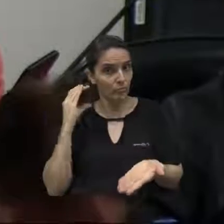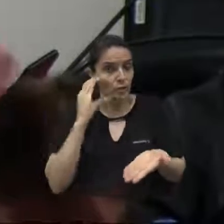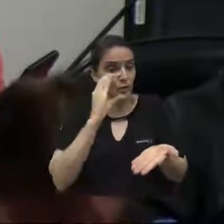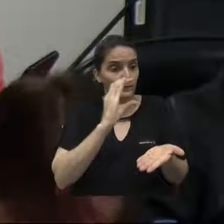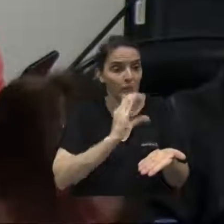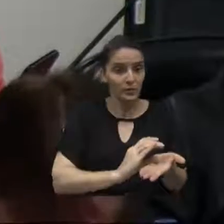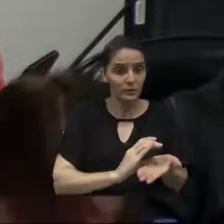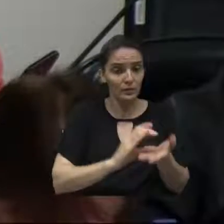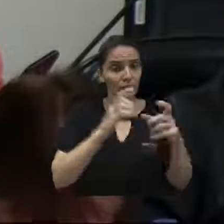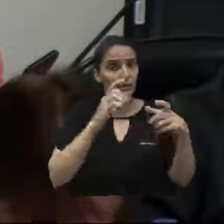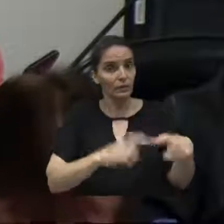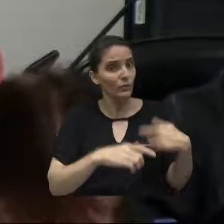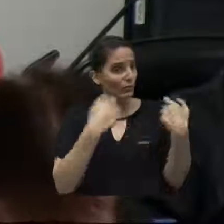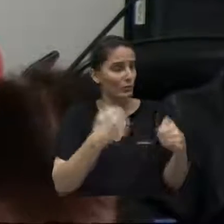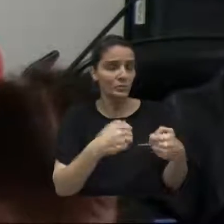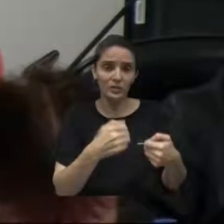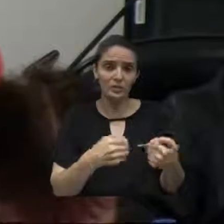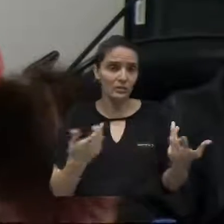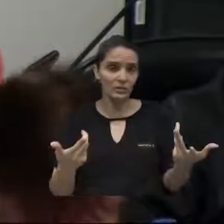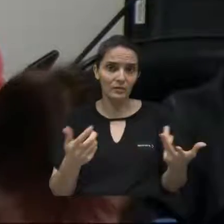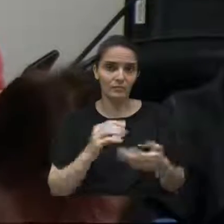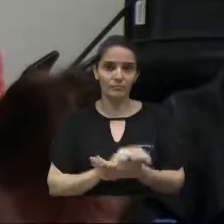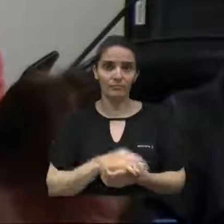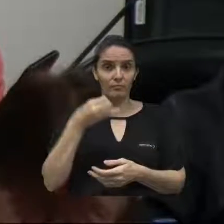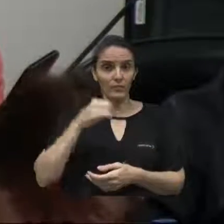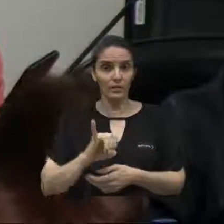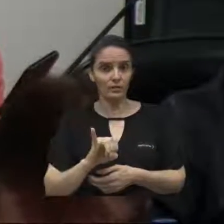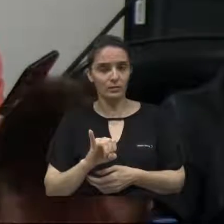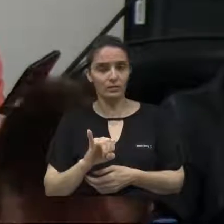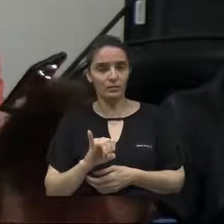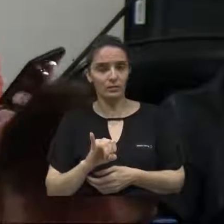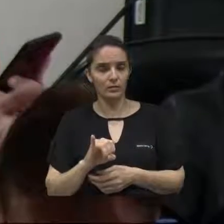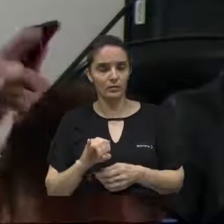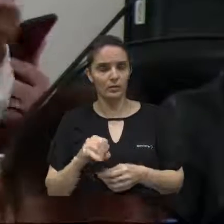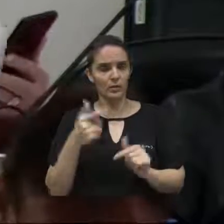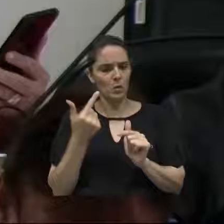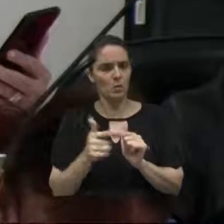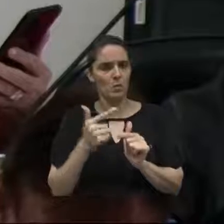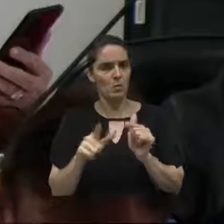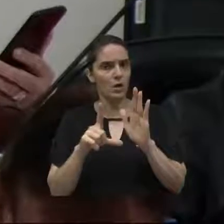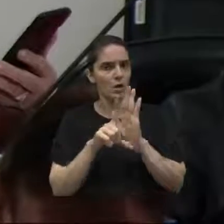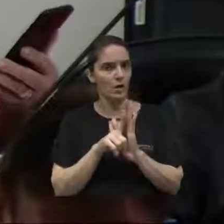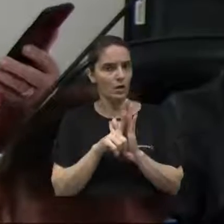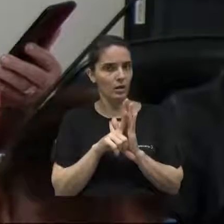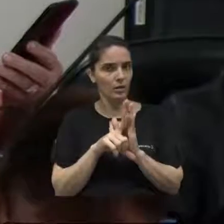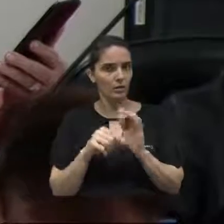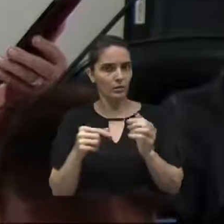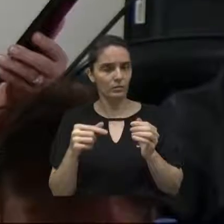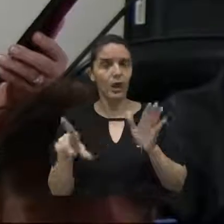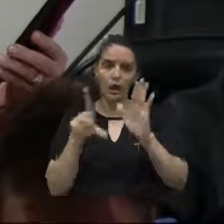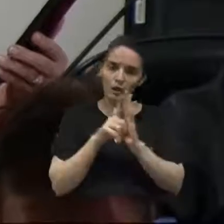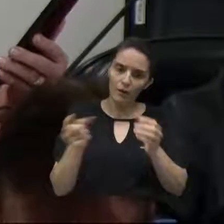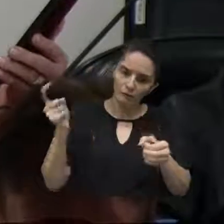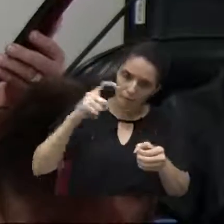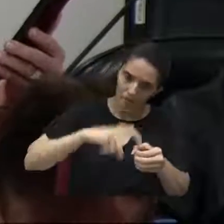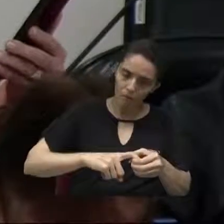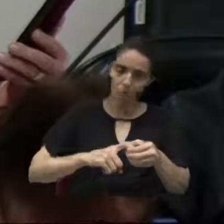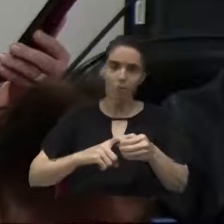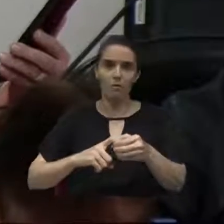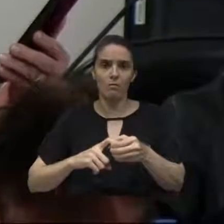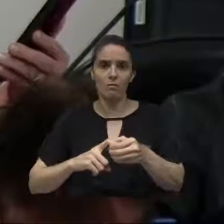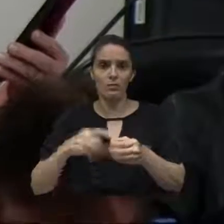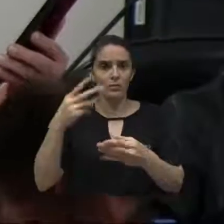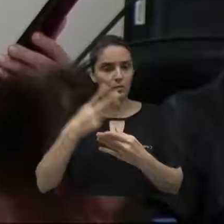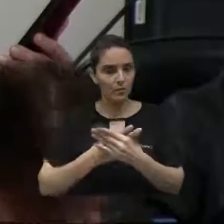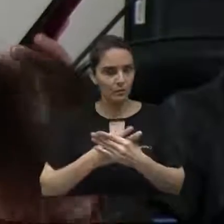contrapartida aonde está necessitando. Se há algum empecilho na lei, que essa lei volte aqui para a Câmara e que a gente possa abrir